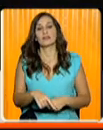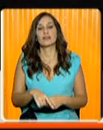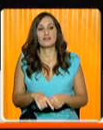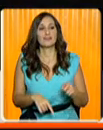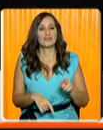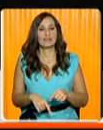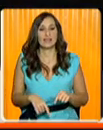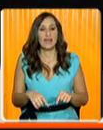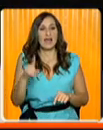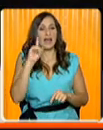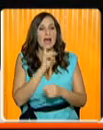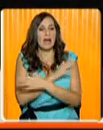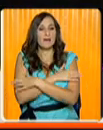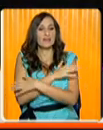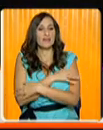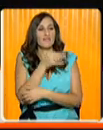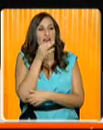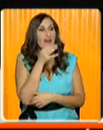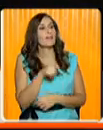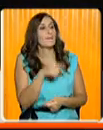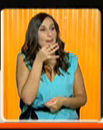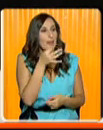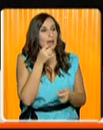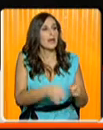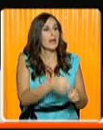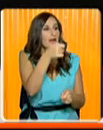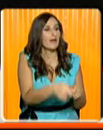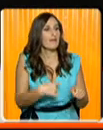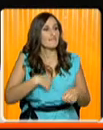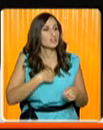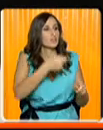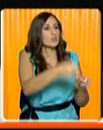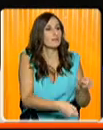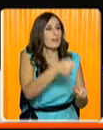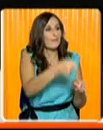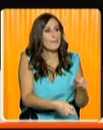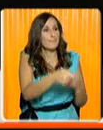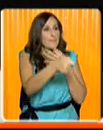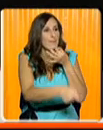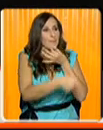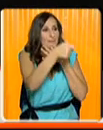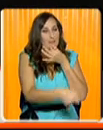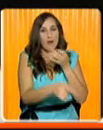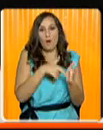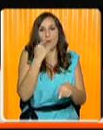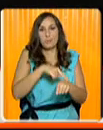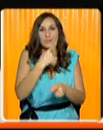era isso. Elas falavam connosco a abrir e a fechar o nosso fecho.